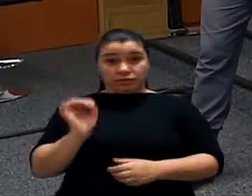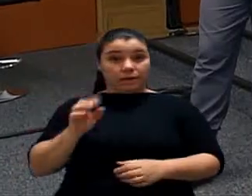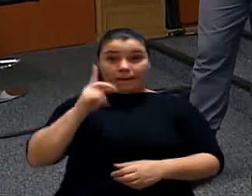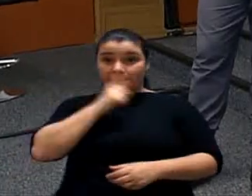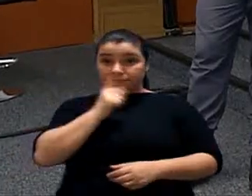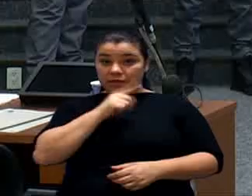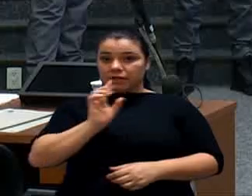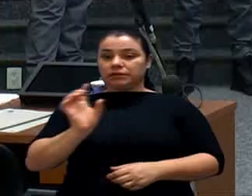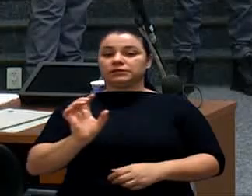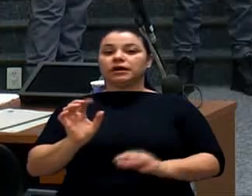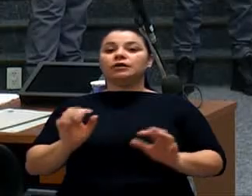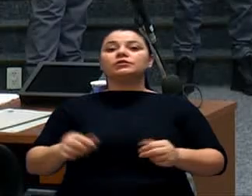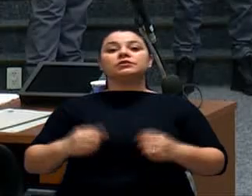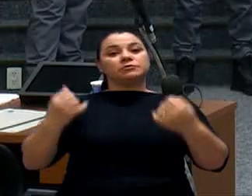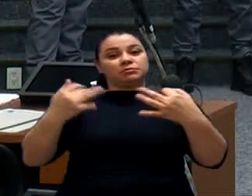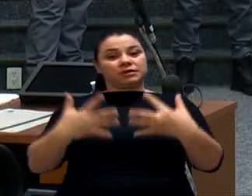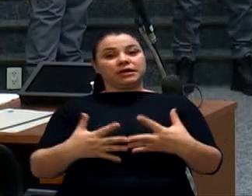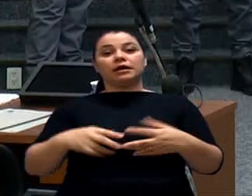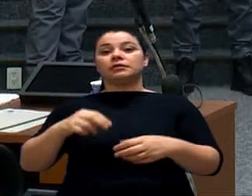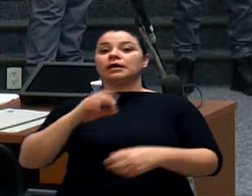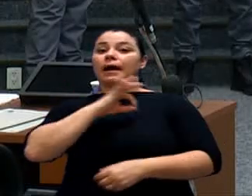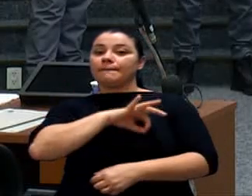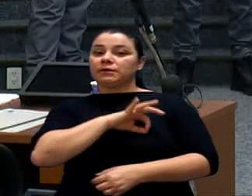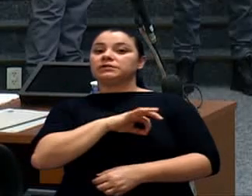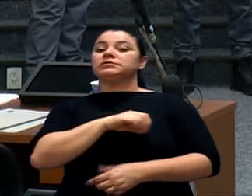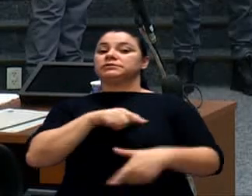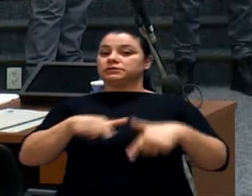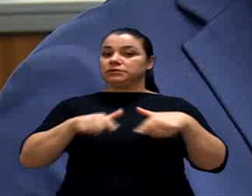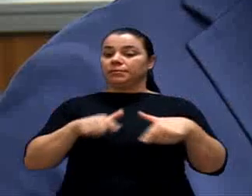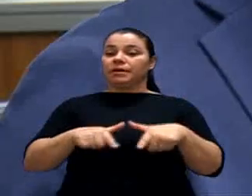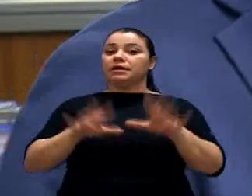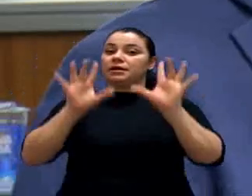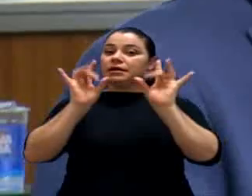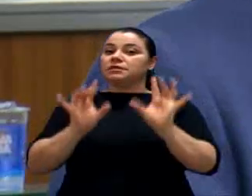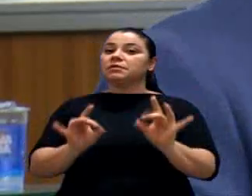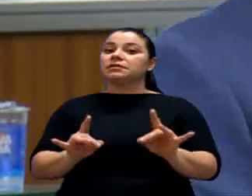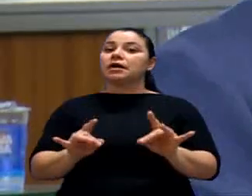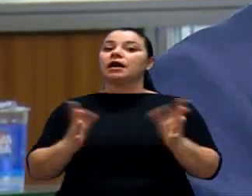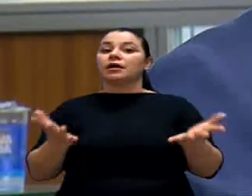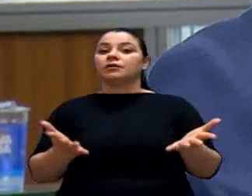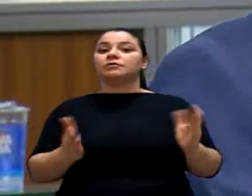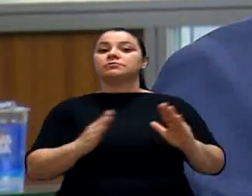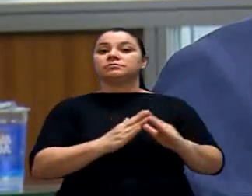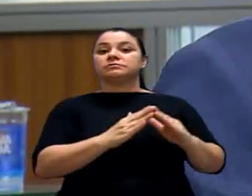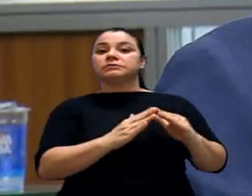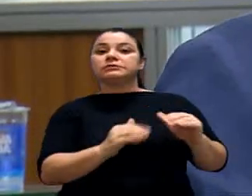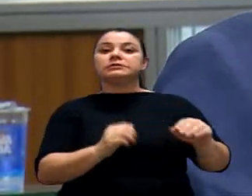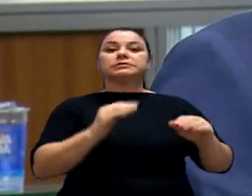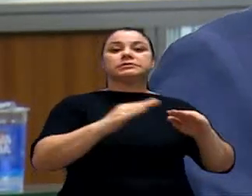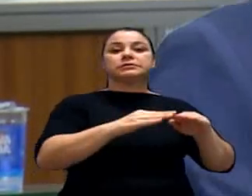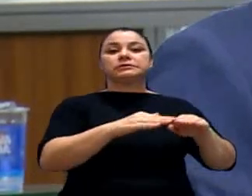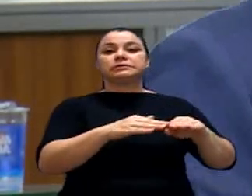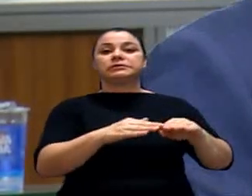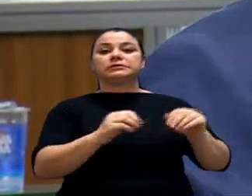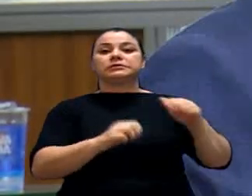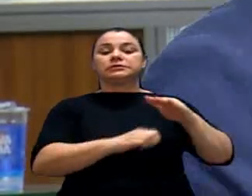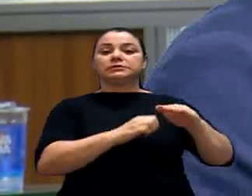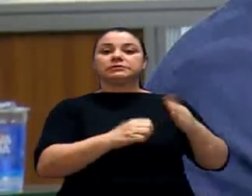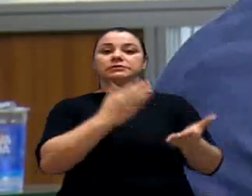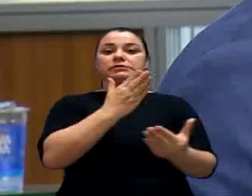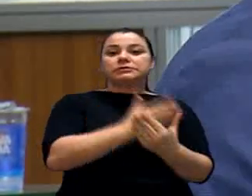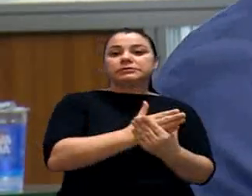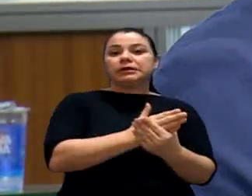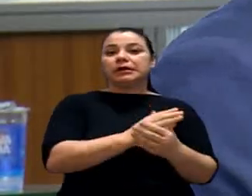falha. Nós estamos dizendo que a Polícia Militar atua especificamente em cima de dados, em cima